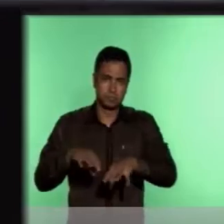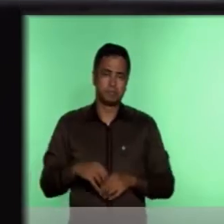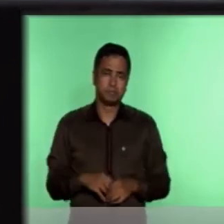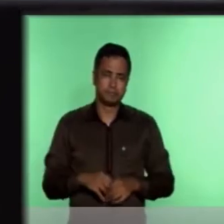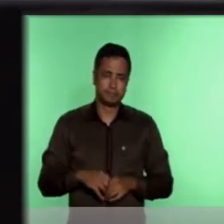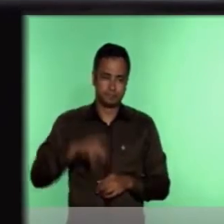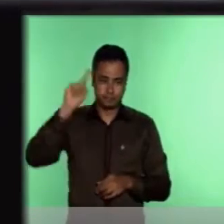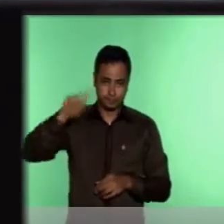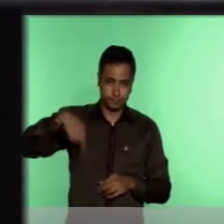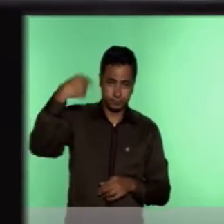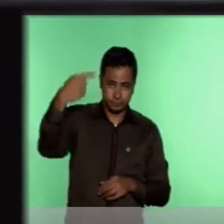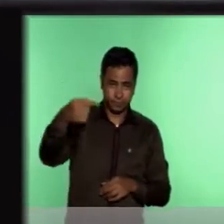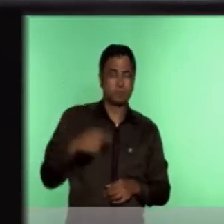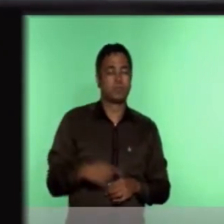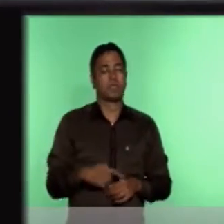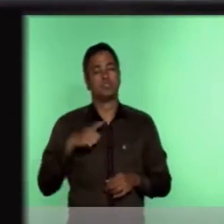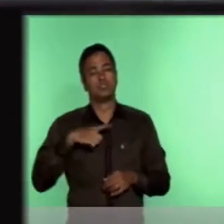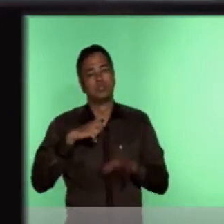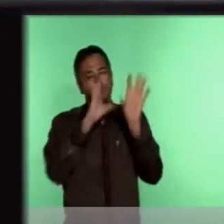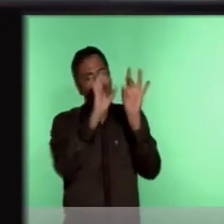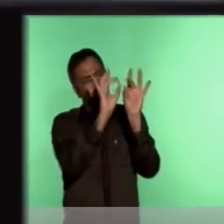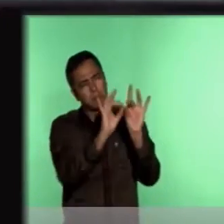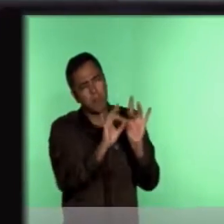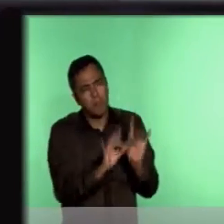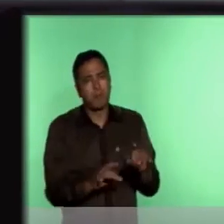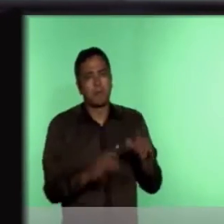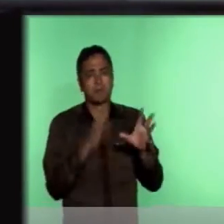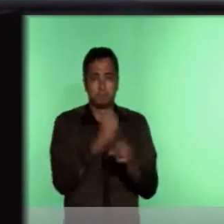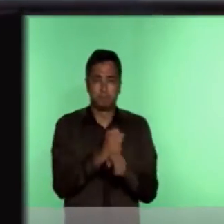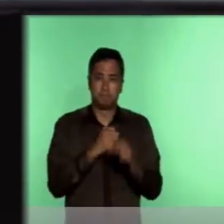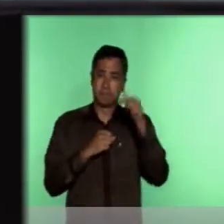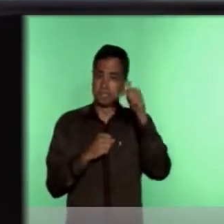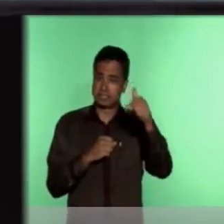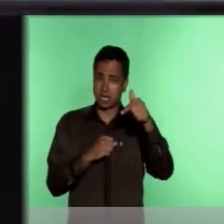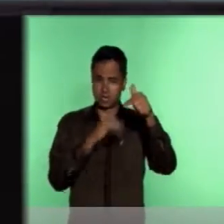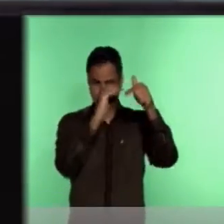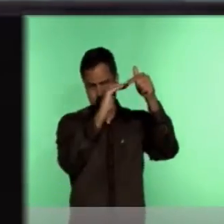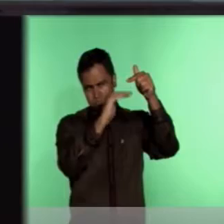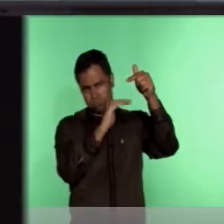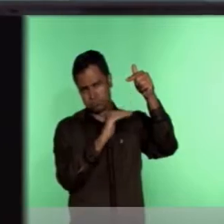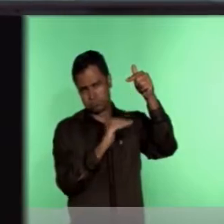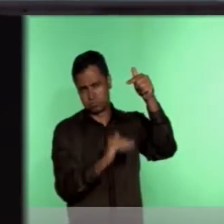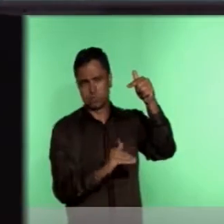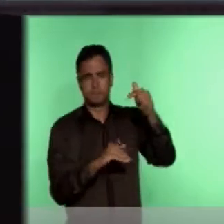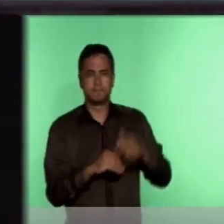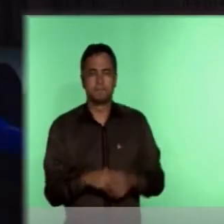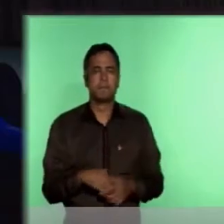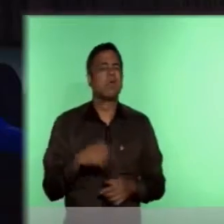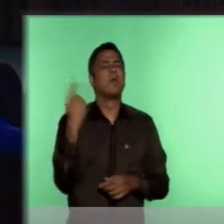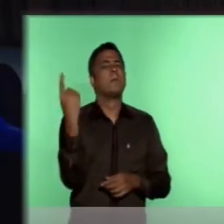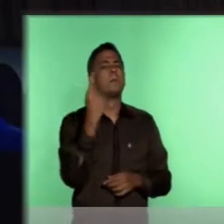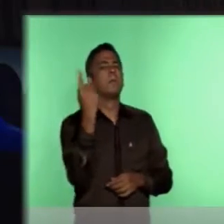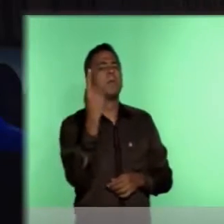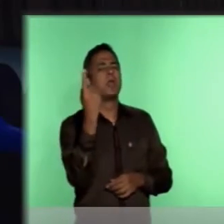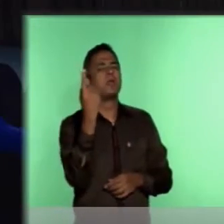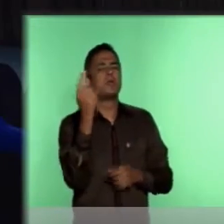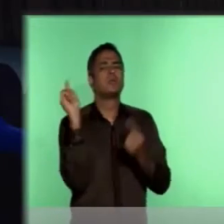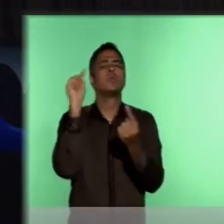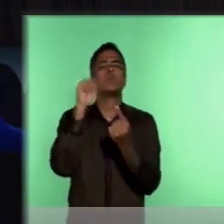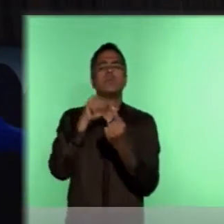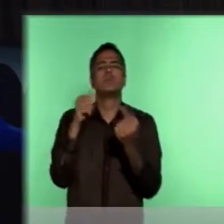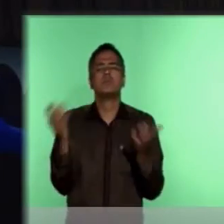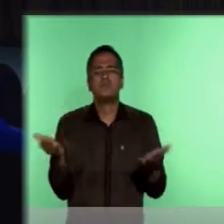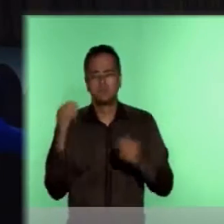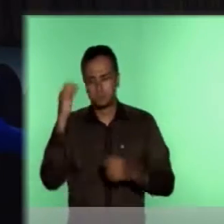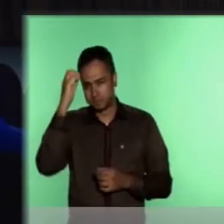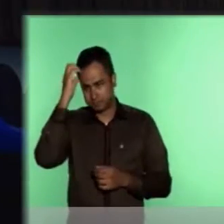7 metas que são metas em profundidade. Então é um objetivo e 7 metas. Então o primeiro objetivo é assegurar uma educação